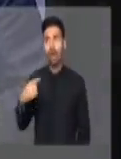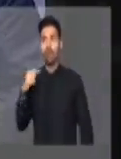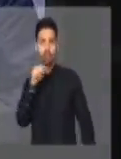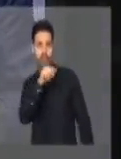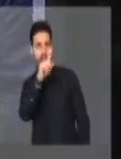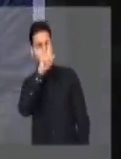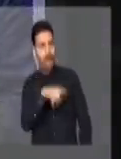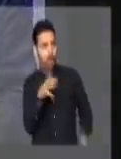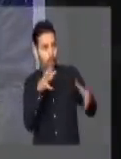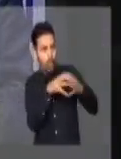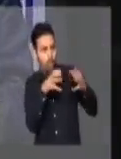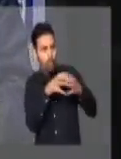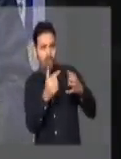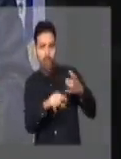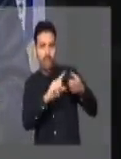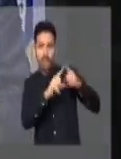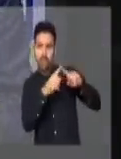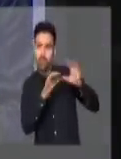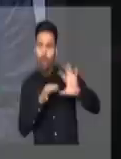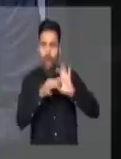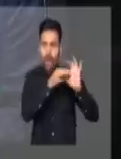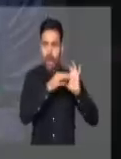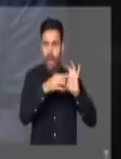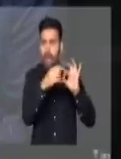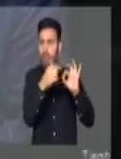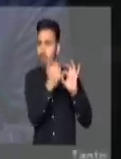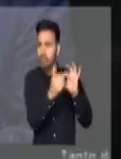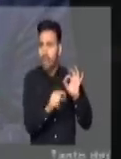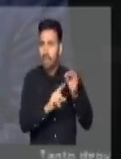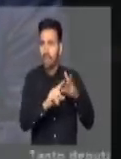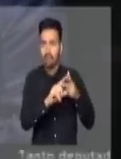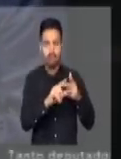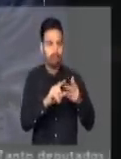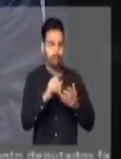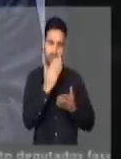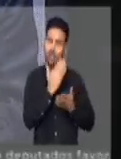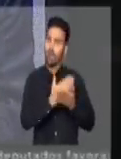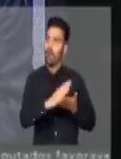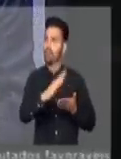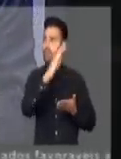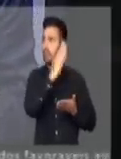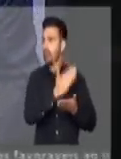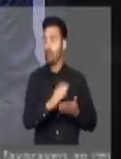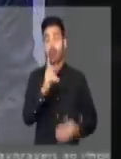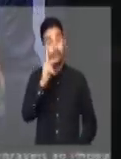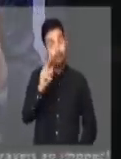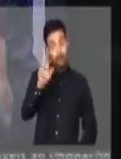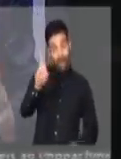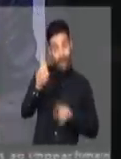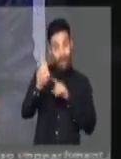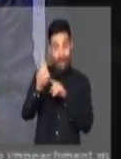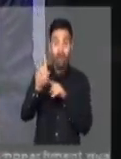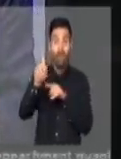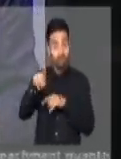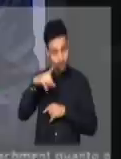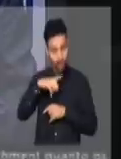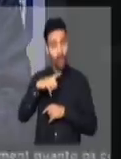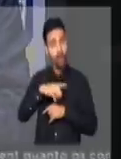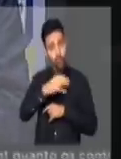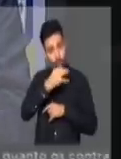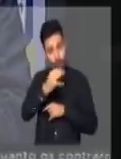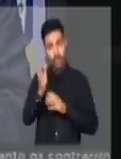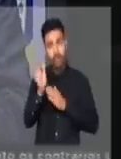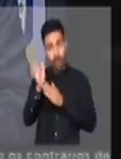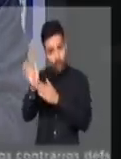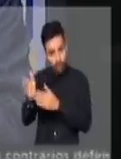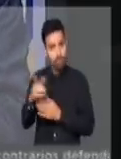desarticulados, inorgânicos e alheio à orientação unitária. O Partido da República é um partido que tem linha, é um